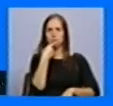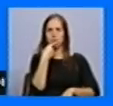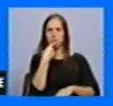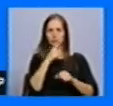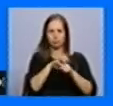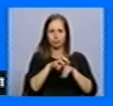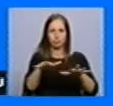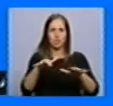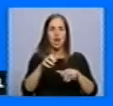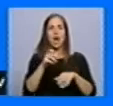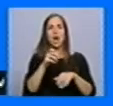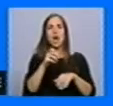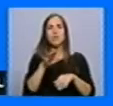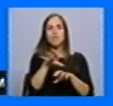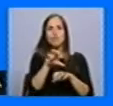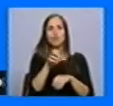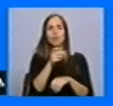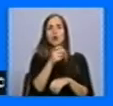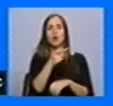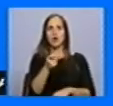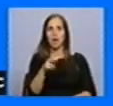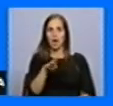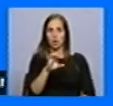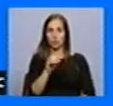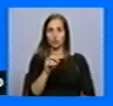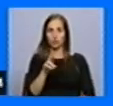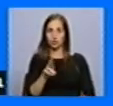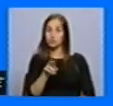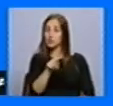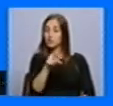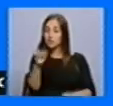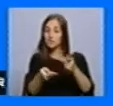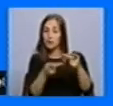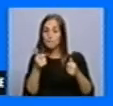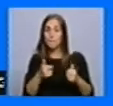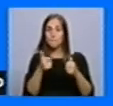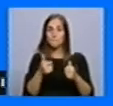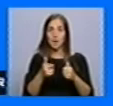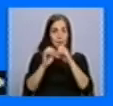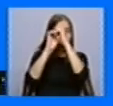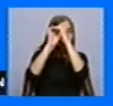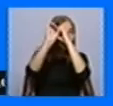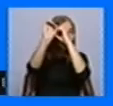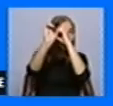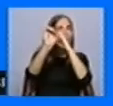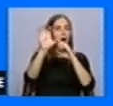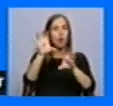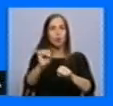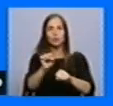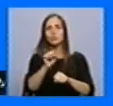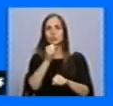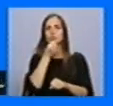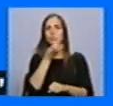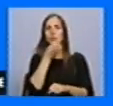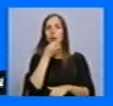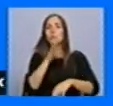energética de raio-x. E esta então foi muito bem analisada pelo Chandra, que permitiu explicar então o que é que aconteceu